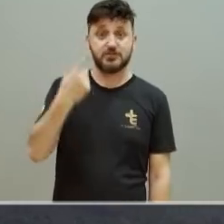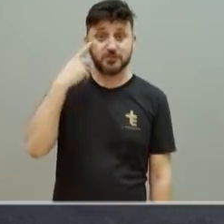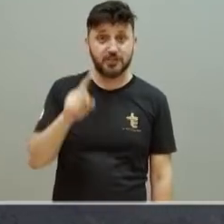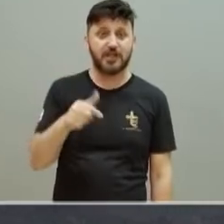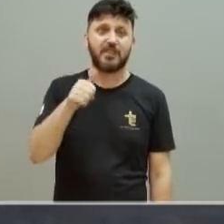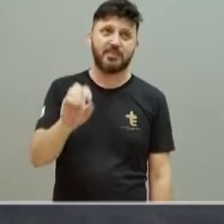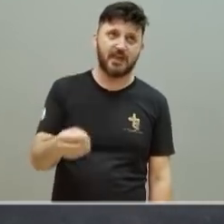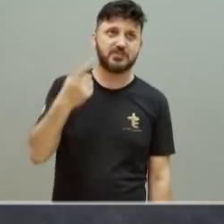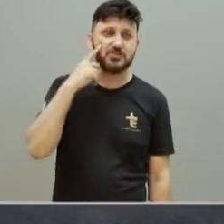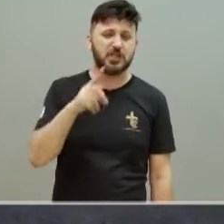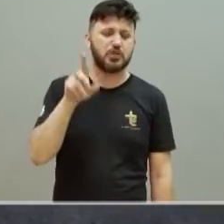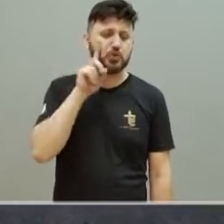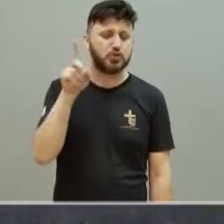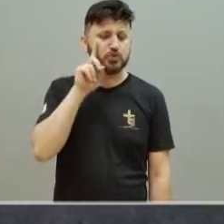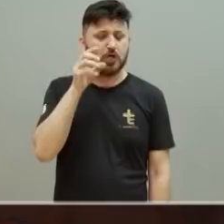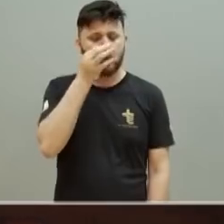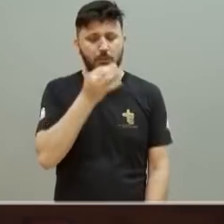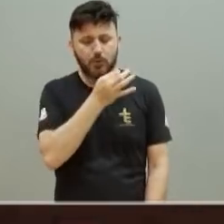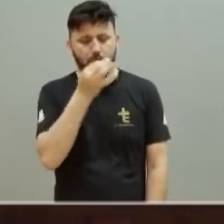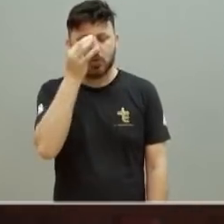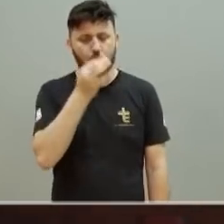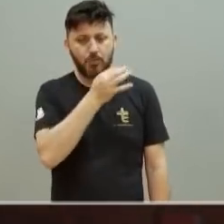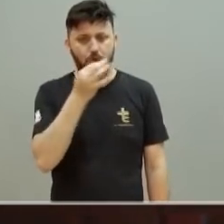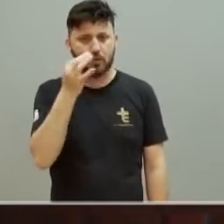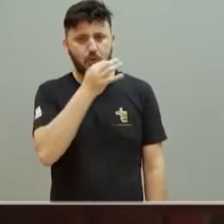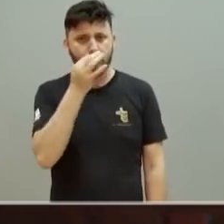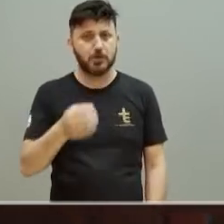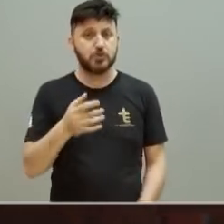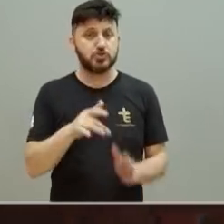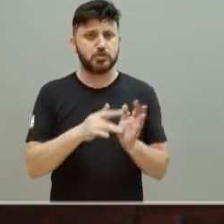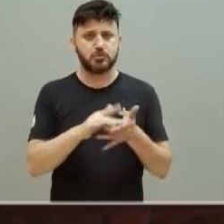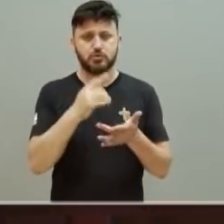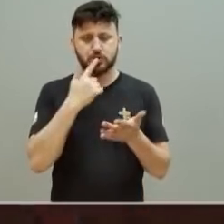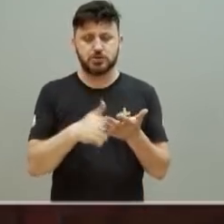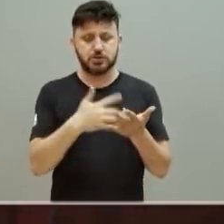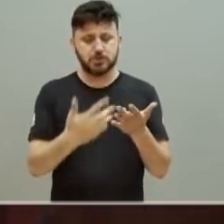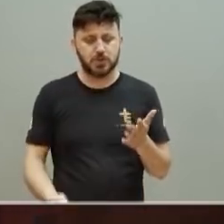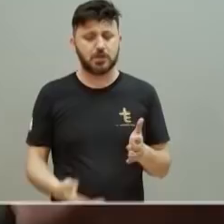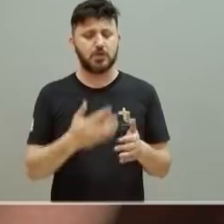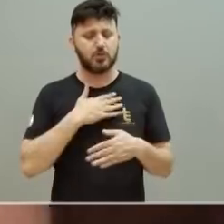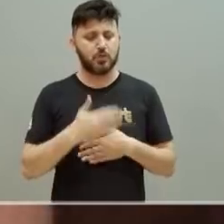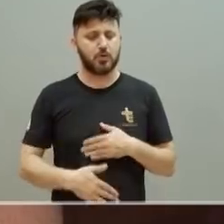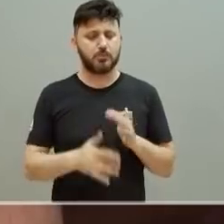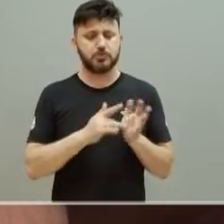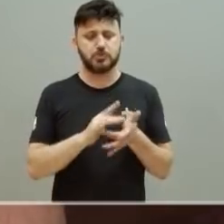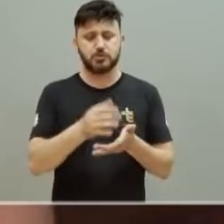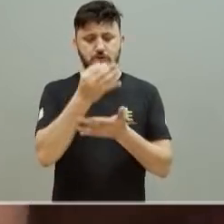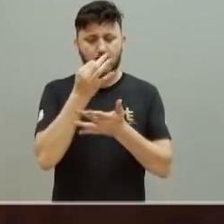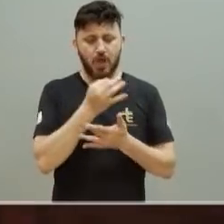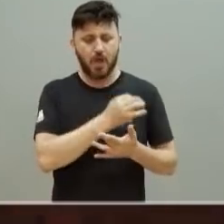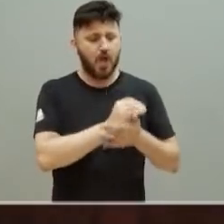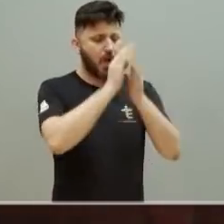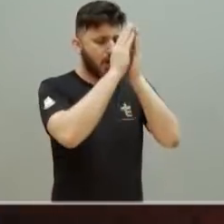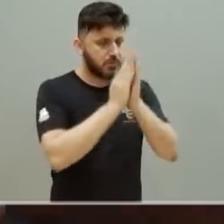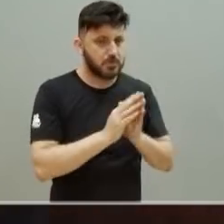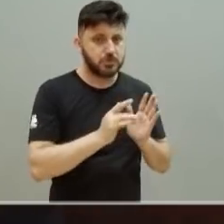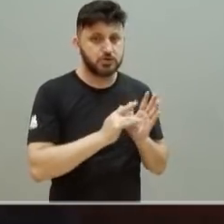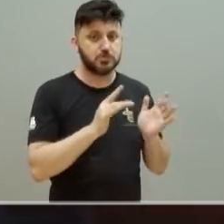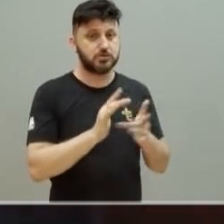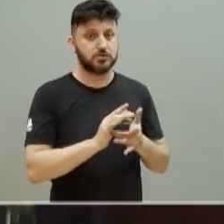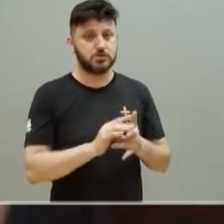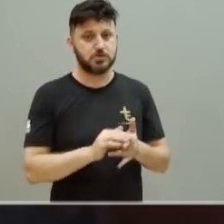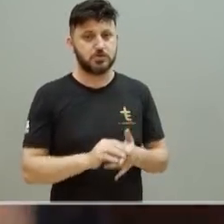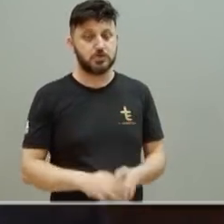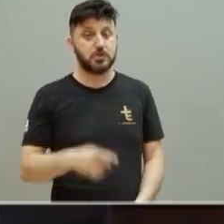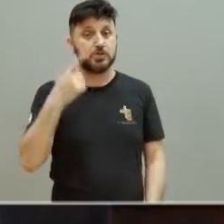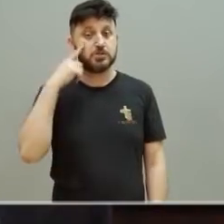ela comunga todos os dias. Jesus, corpo, sangue, alma, divindade, adora Jesus no Santíssimo Sacramento. Dia